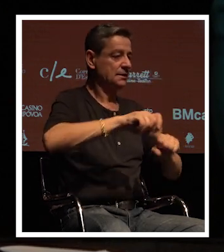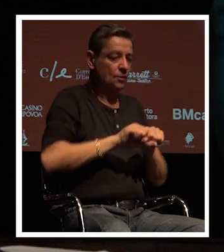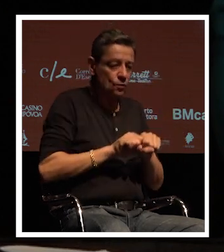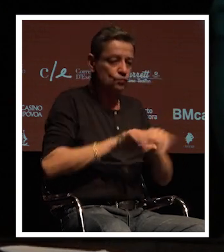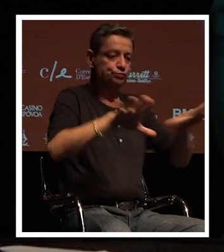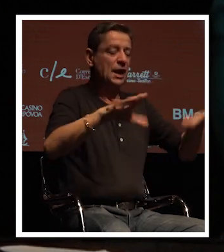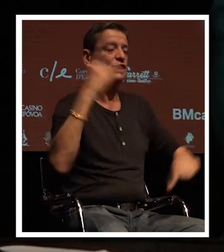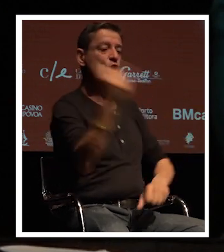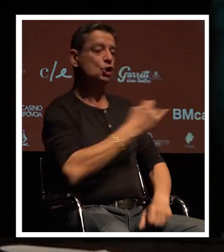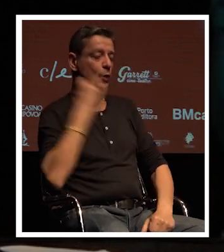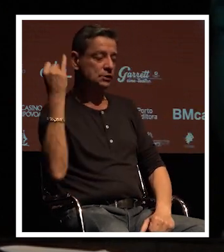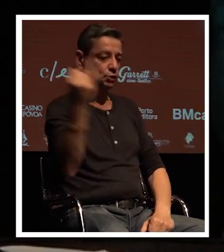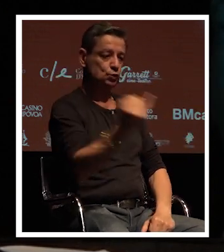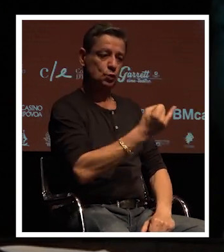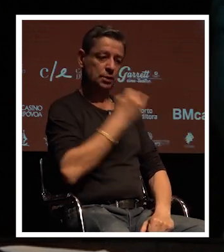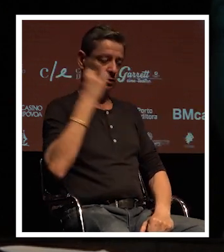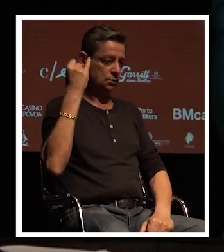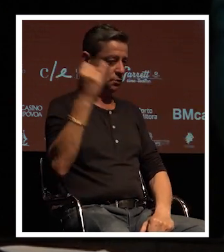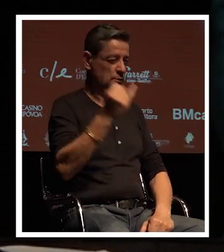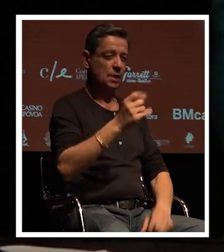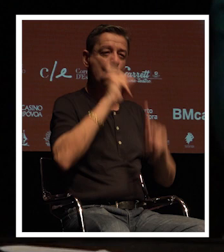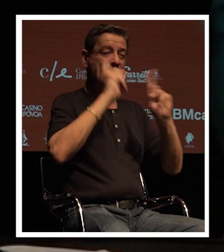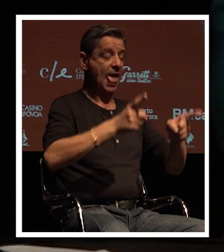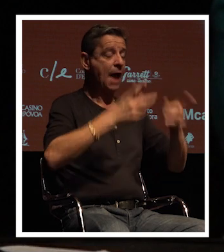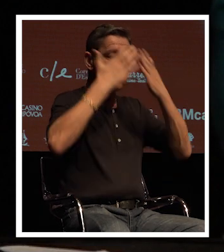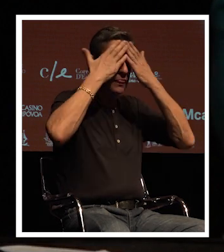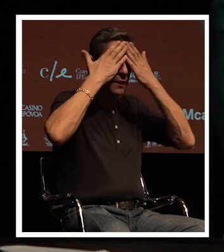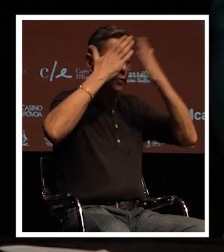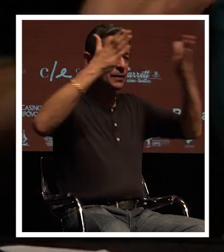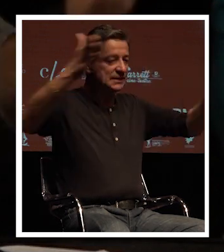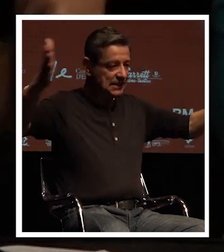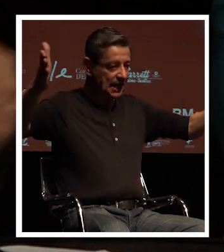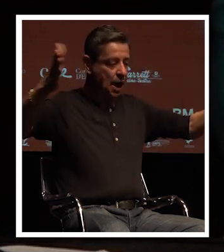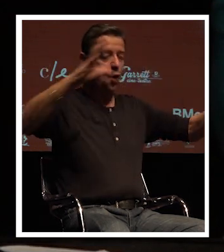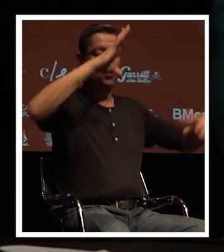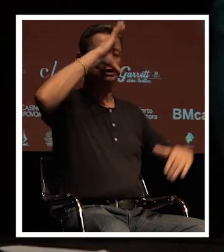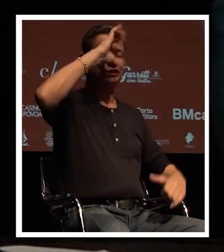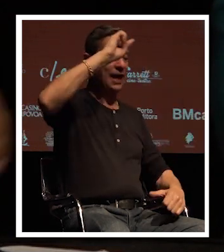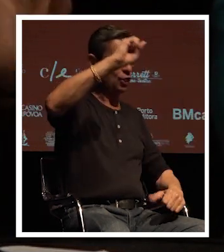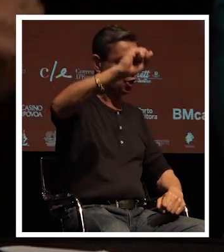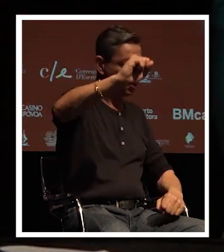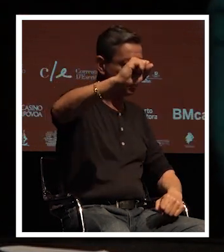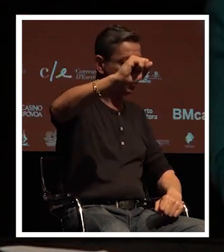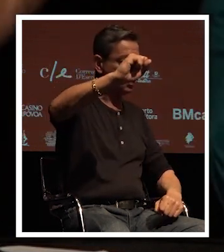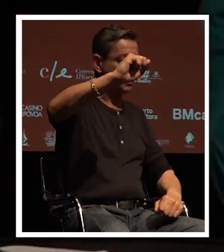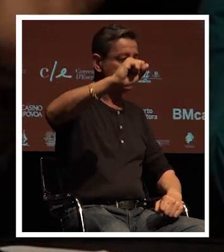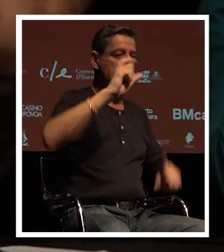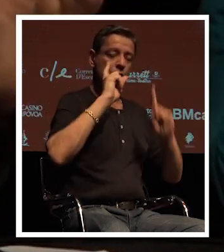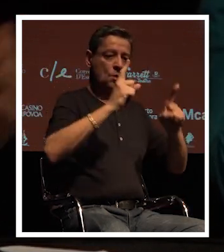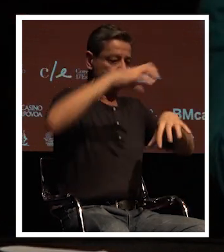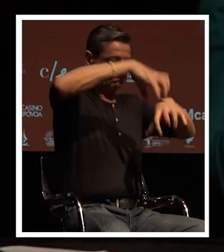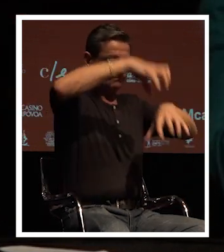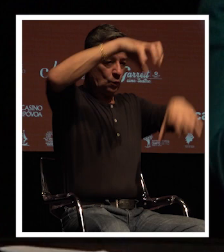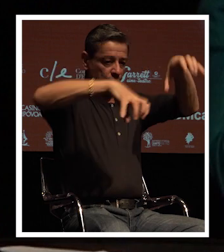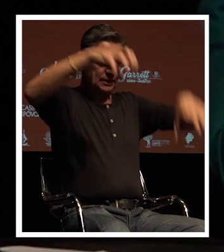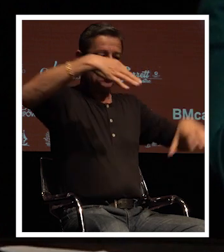das instituições sagradas daquilo que é uma democracia o estado o o o os edifícios do